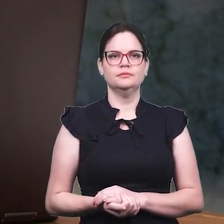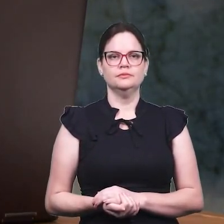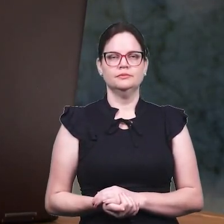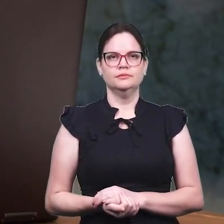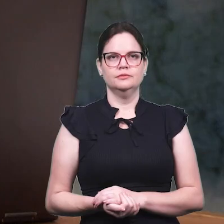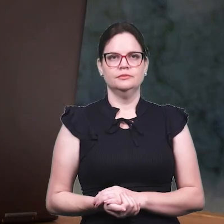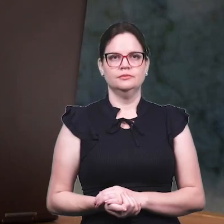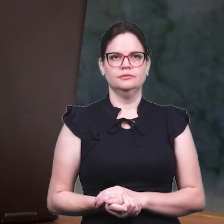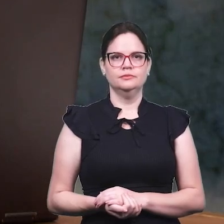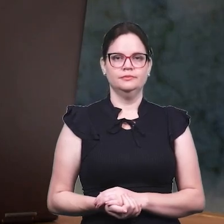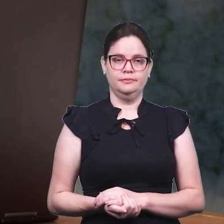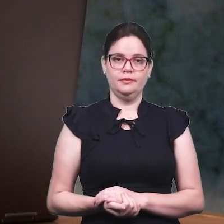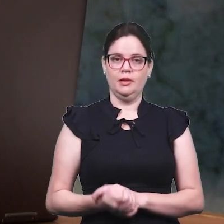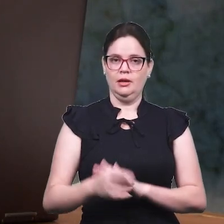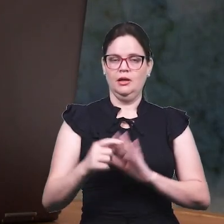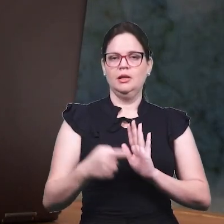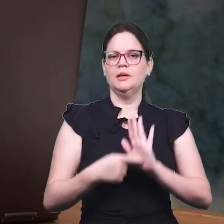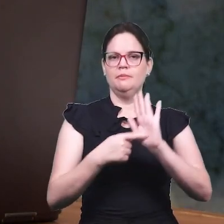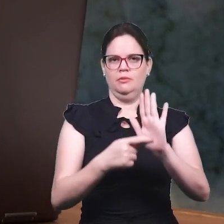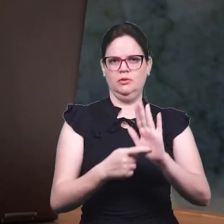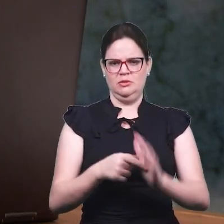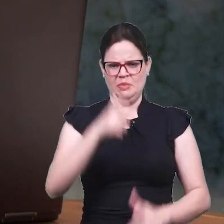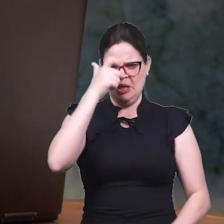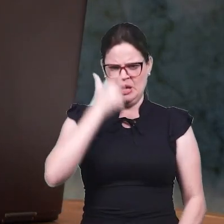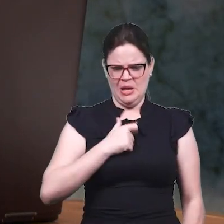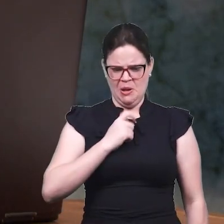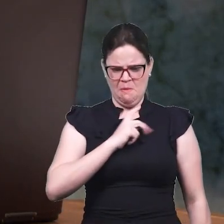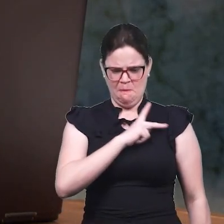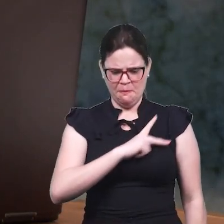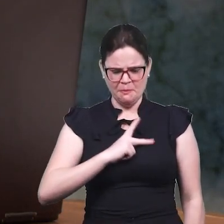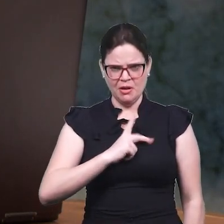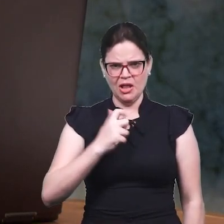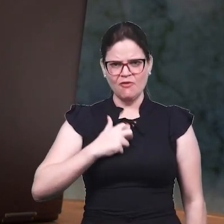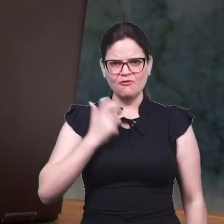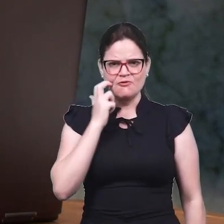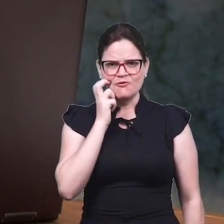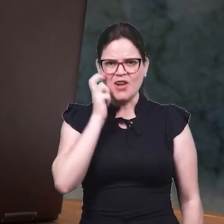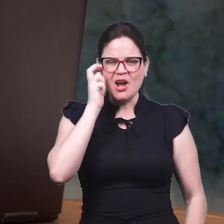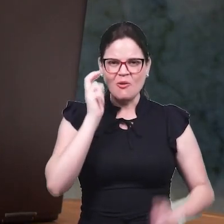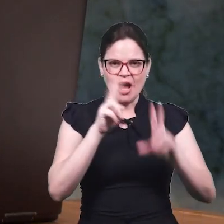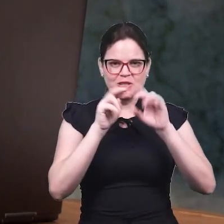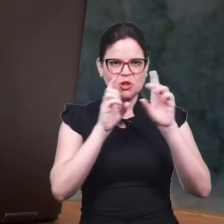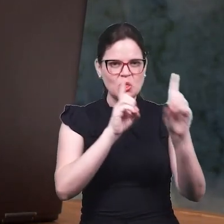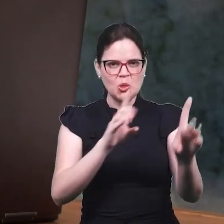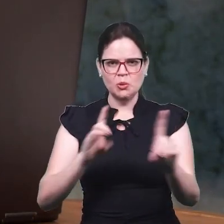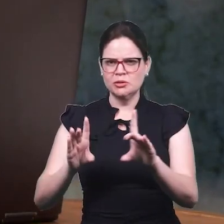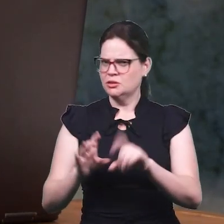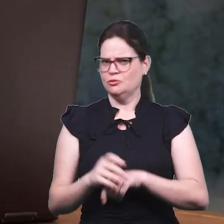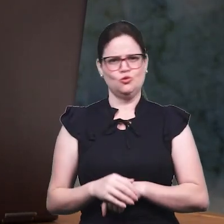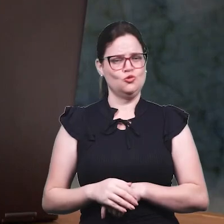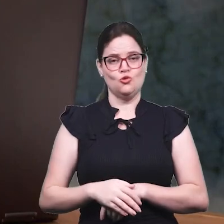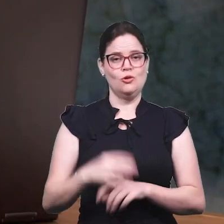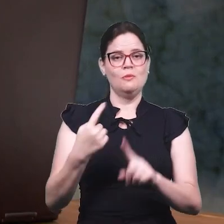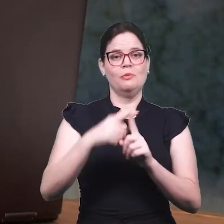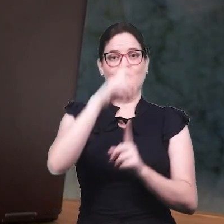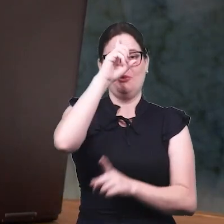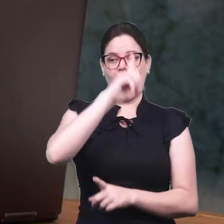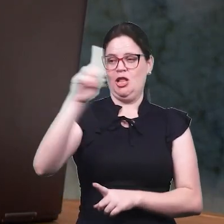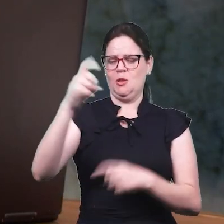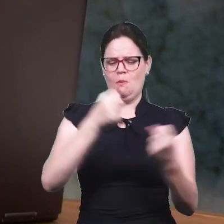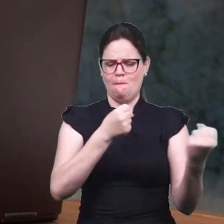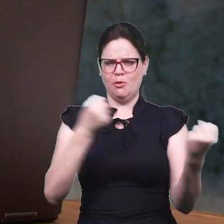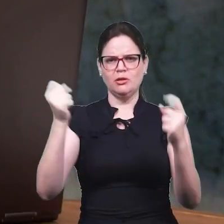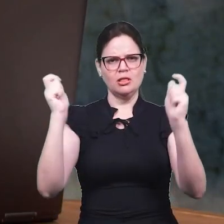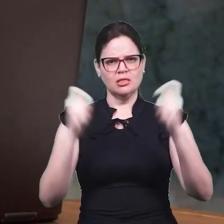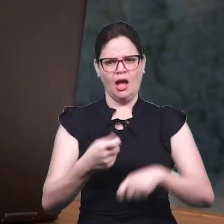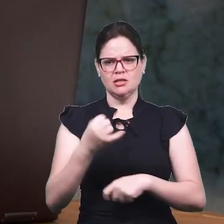Porque não me envergonho do evangelho de Cristo, pois é o poder de Deus para a salvação de todo aquele que